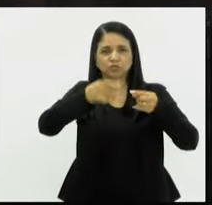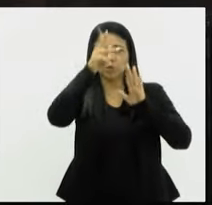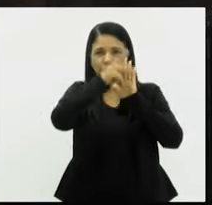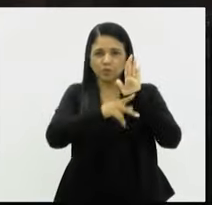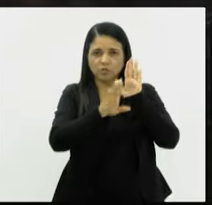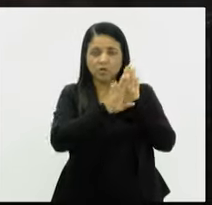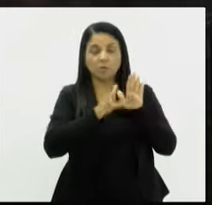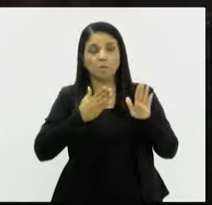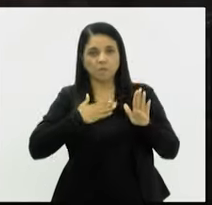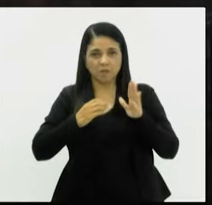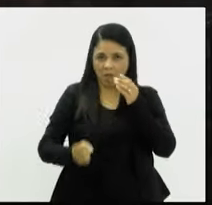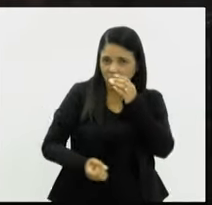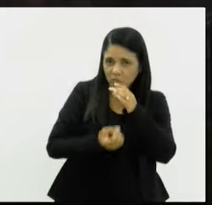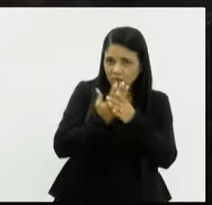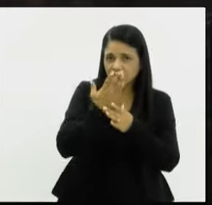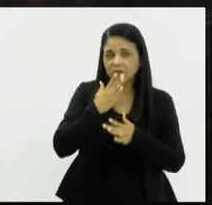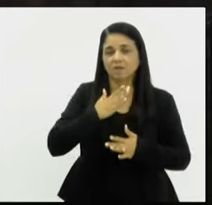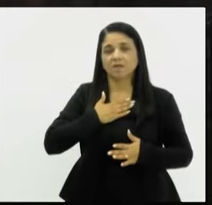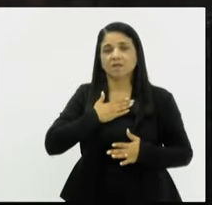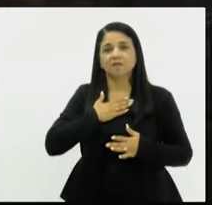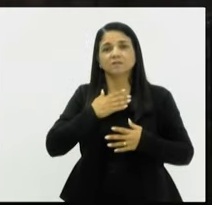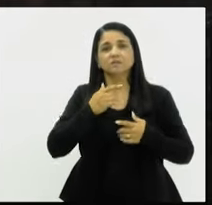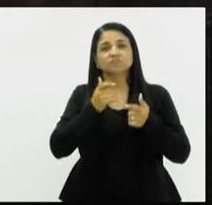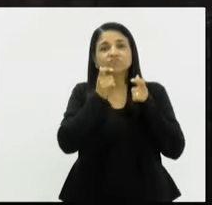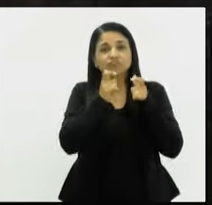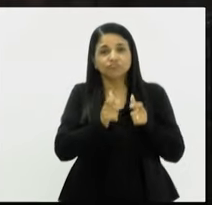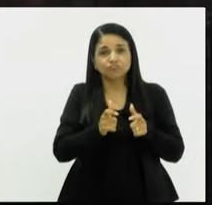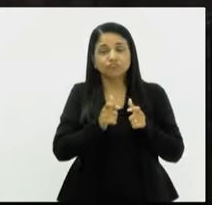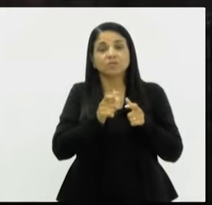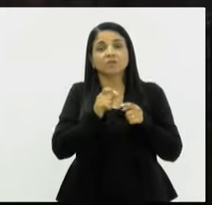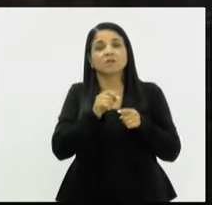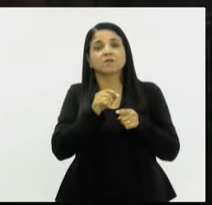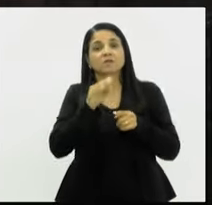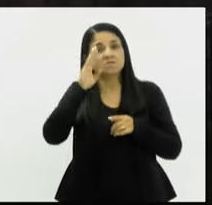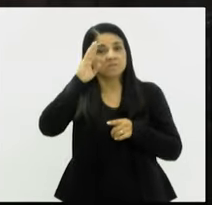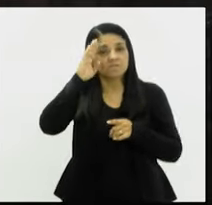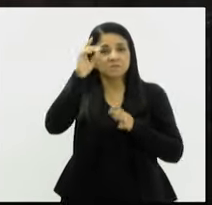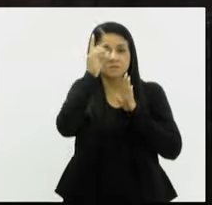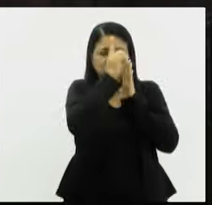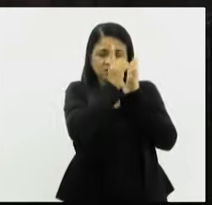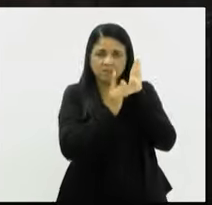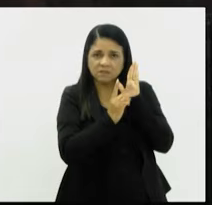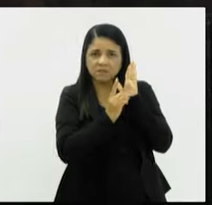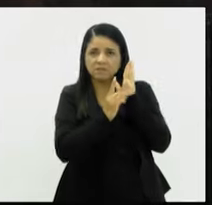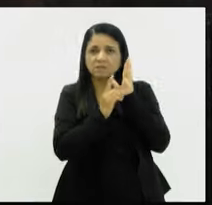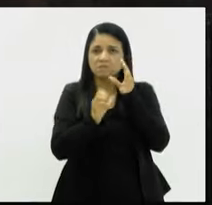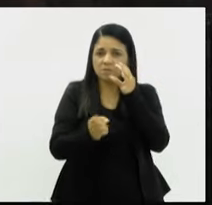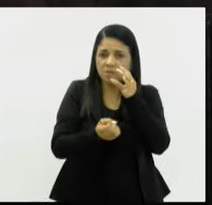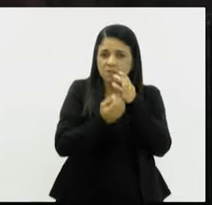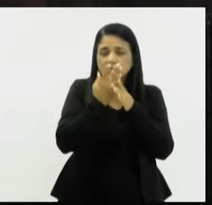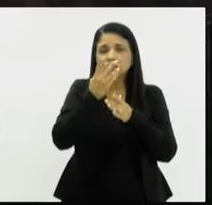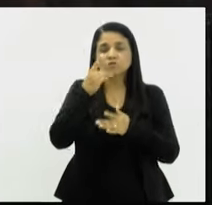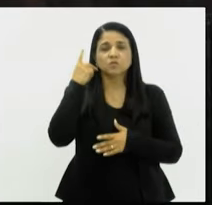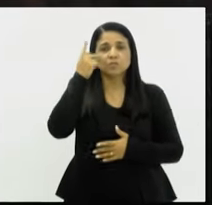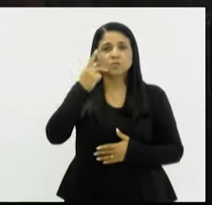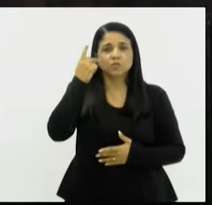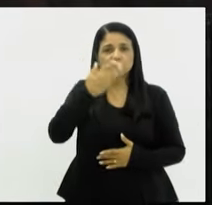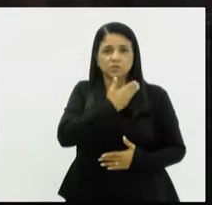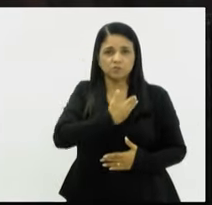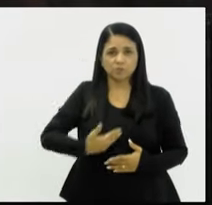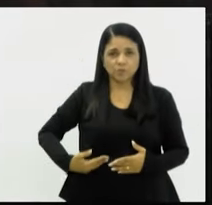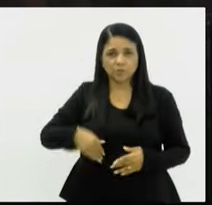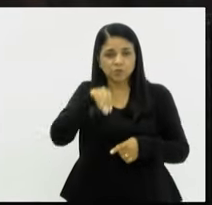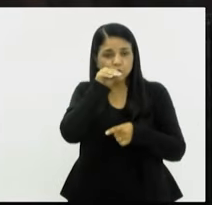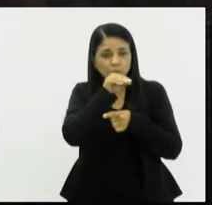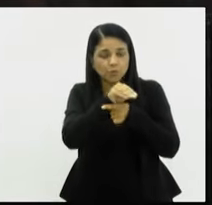minha autoria, que trata sobre estabelecimento de diretrizes e princípios para a implantação de políticas públicas de economia do